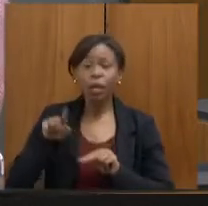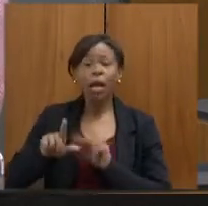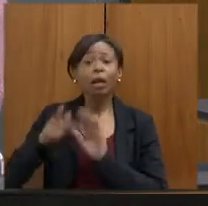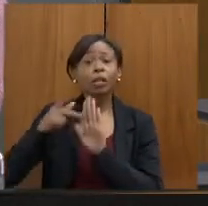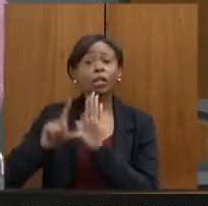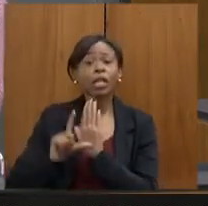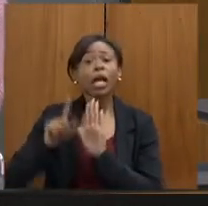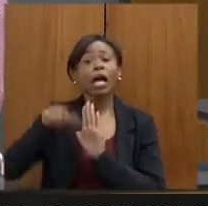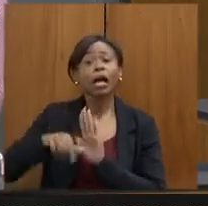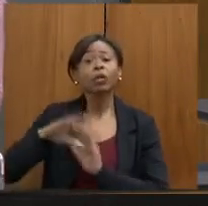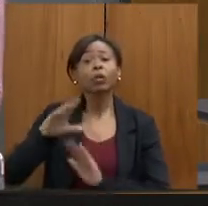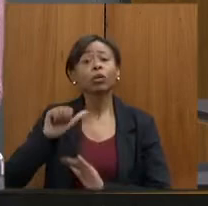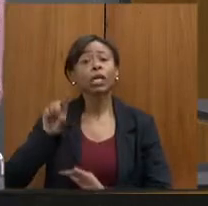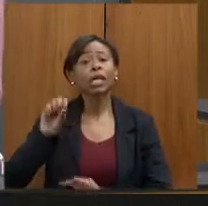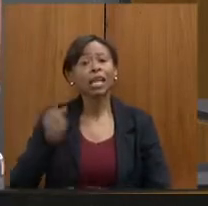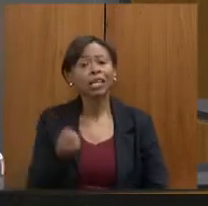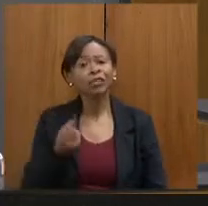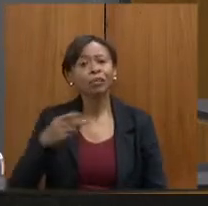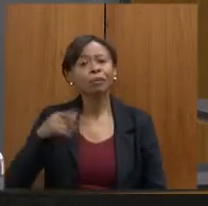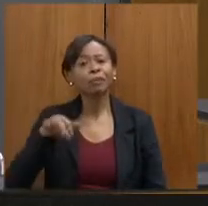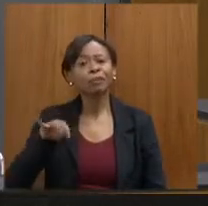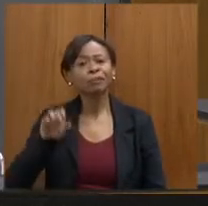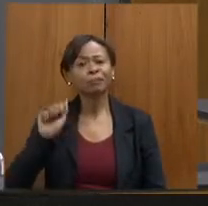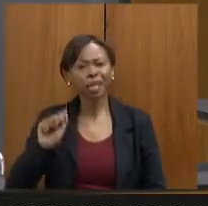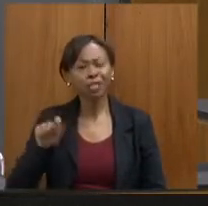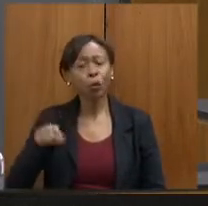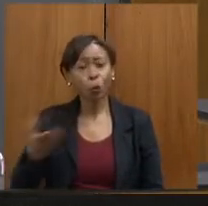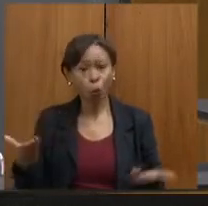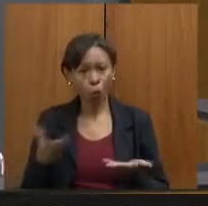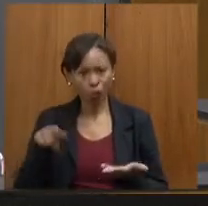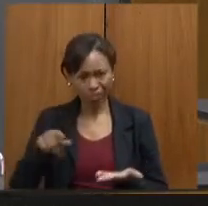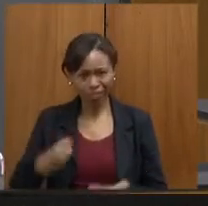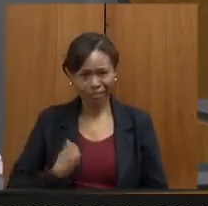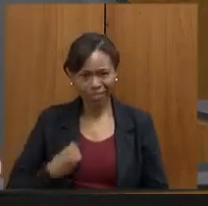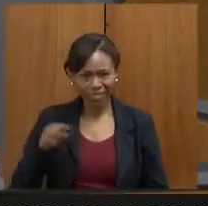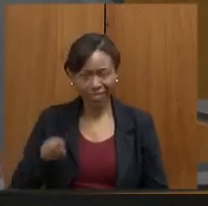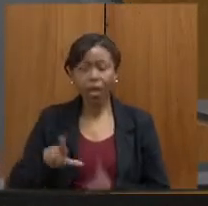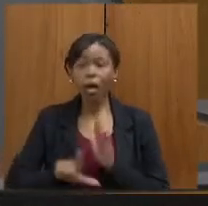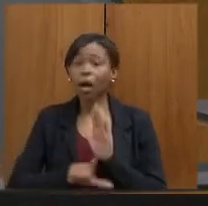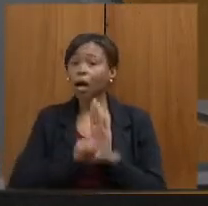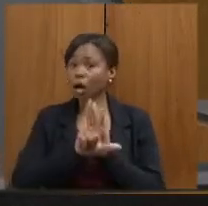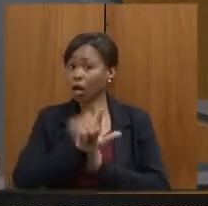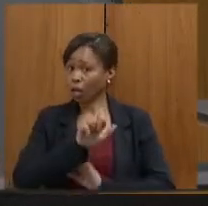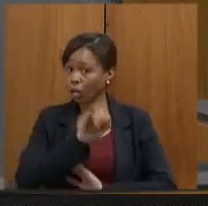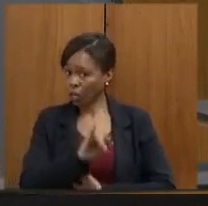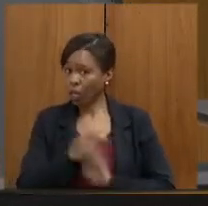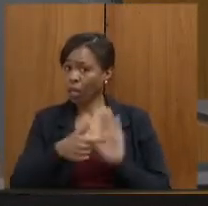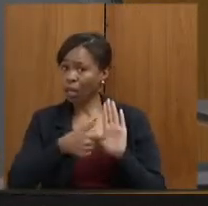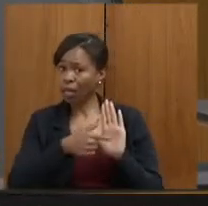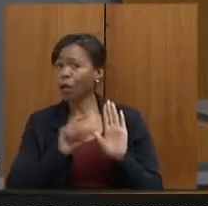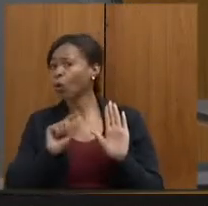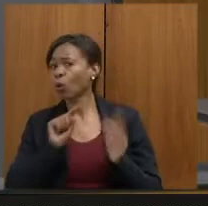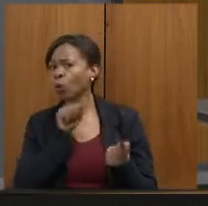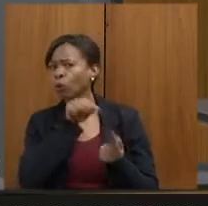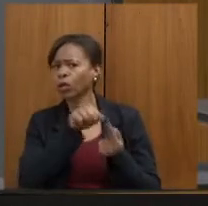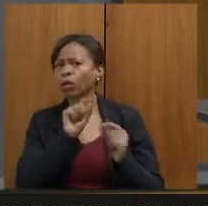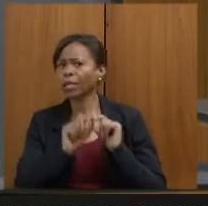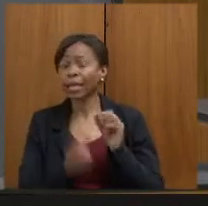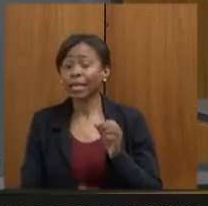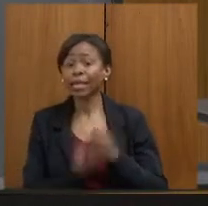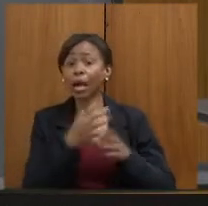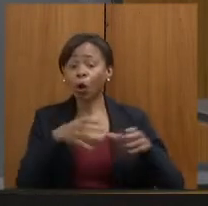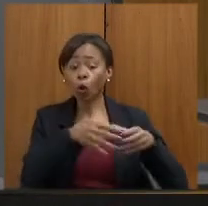autoria do deputado Carlos Pimenta que está aqui conosco nas atividades a lei ela tem por objetivo criar